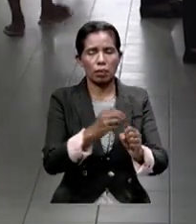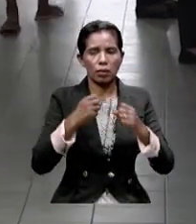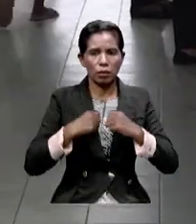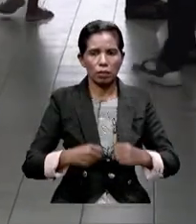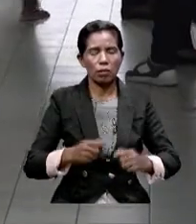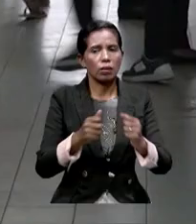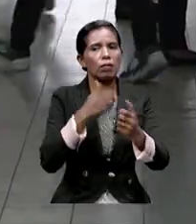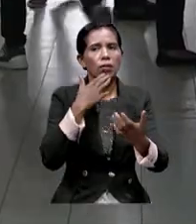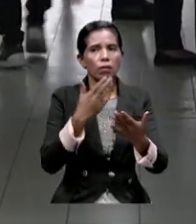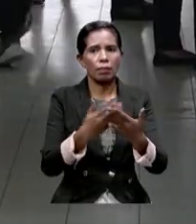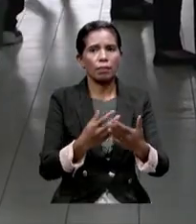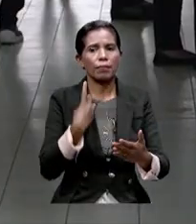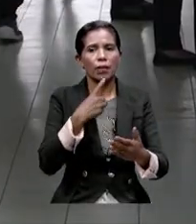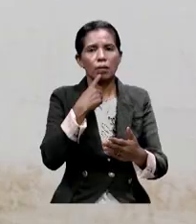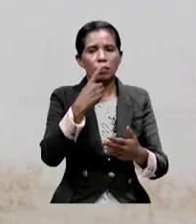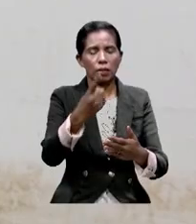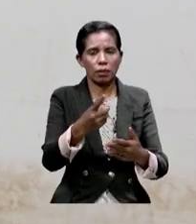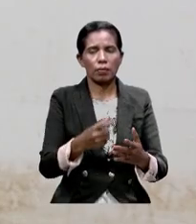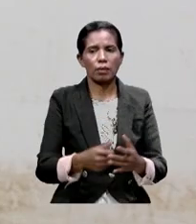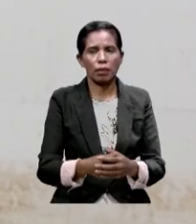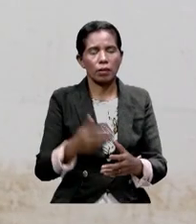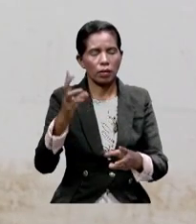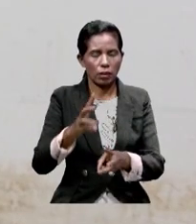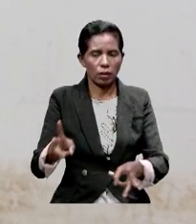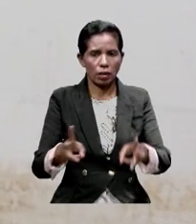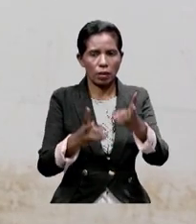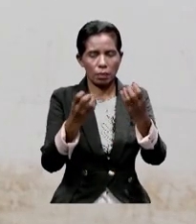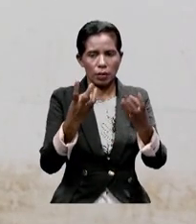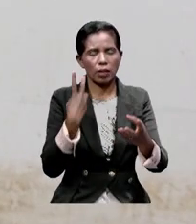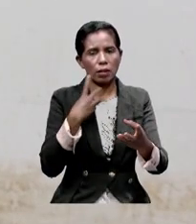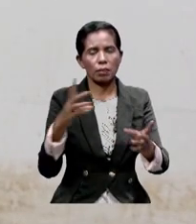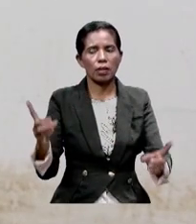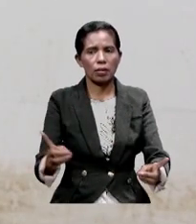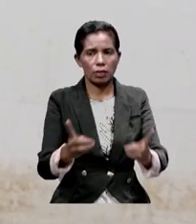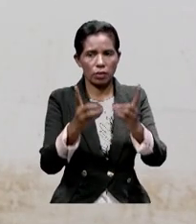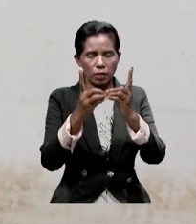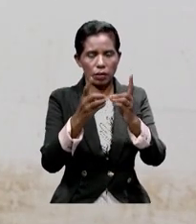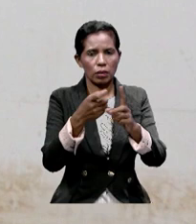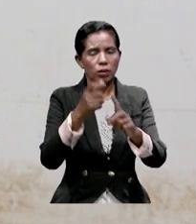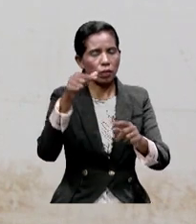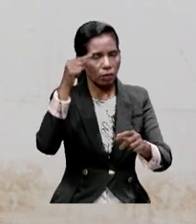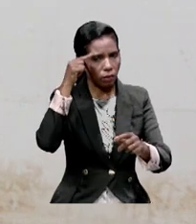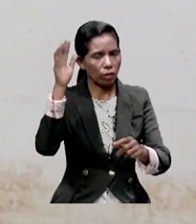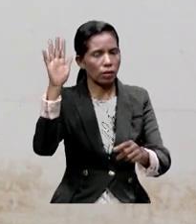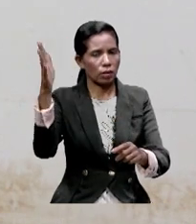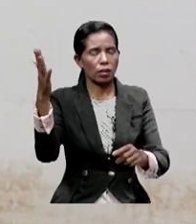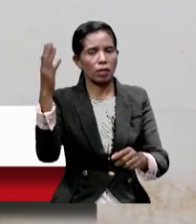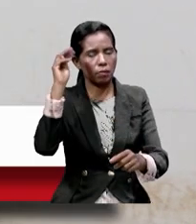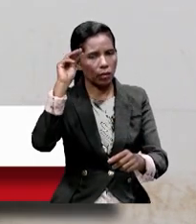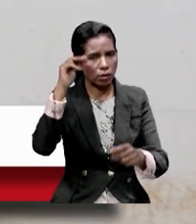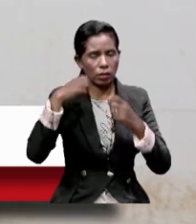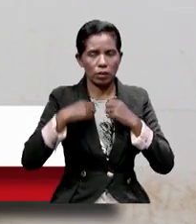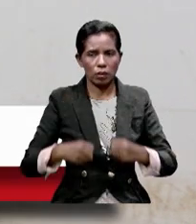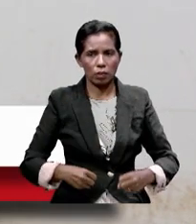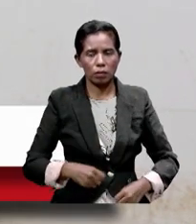hodia. Kami rekomendasi, na, ia dalam barak nebe kami asoru a governante sira ia Ministério Saúde ninia